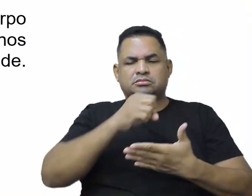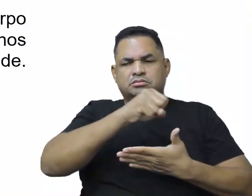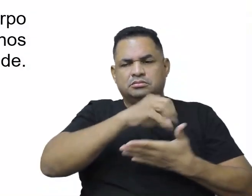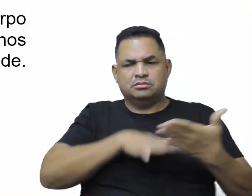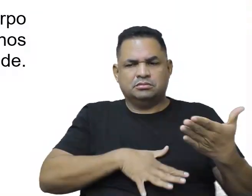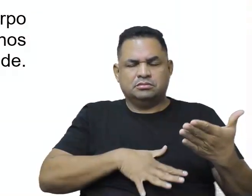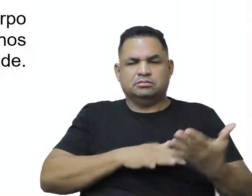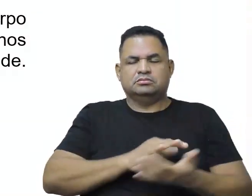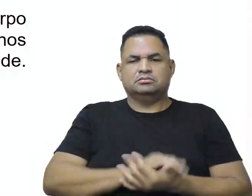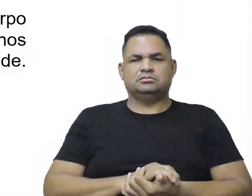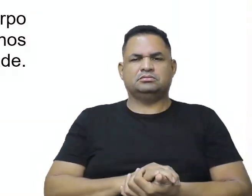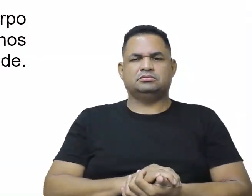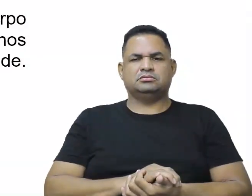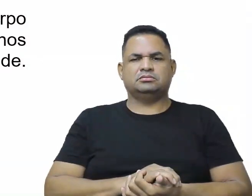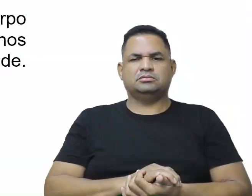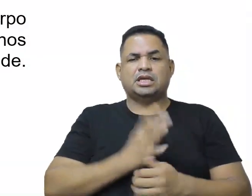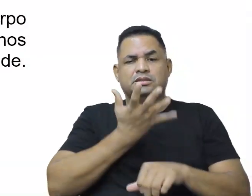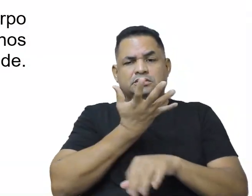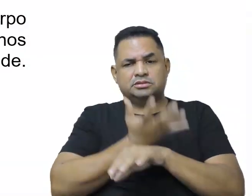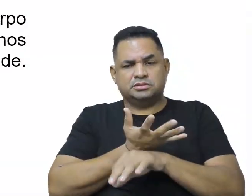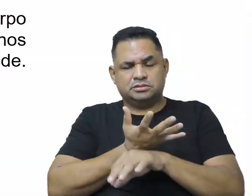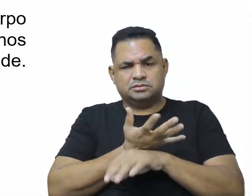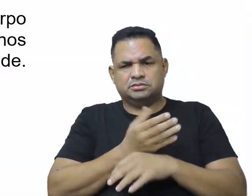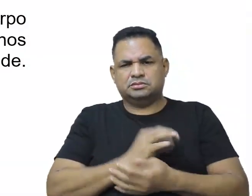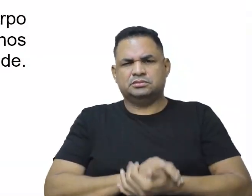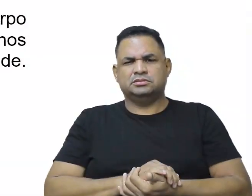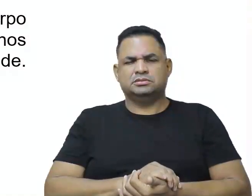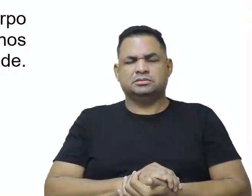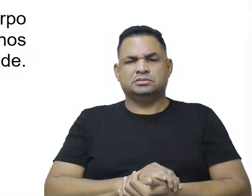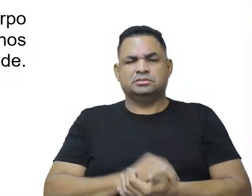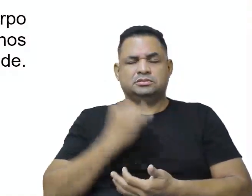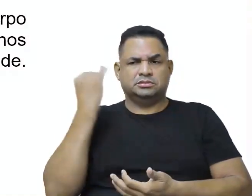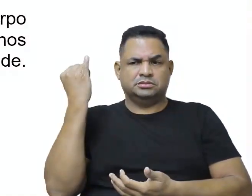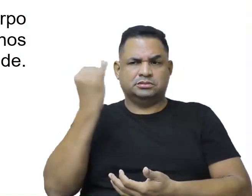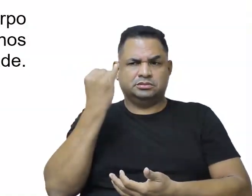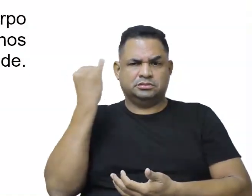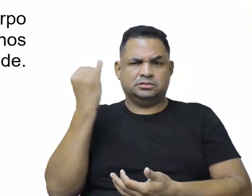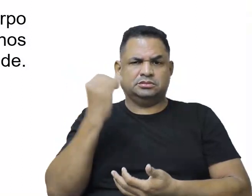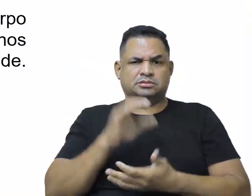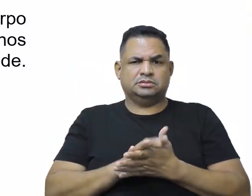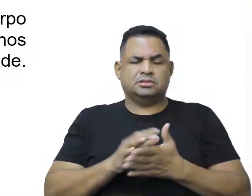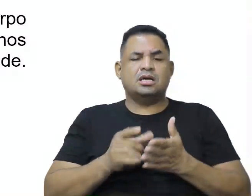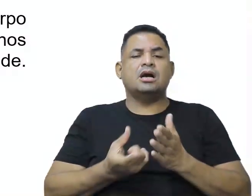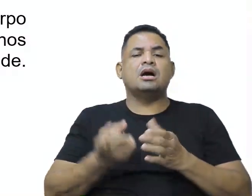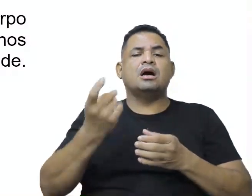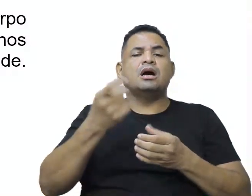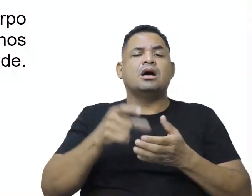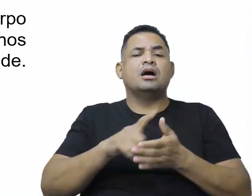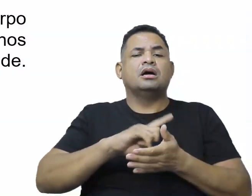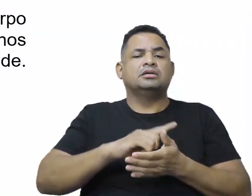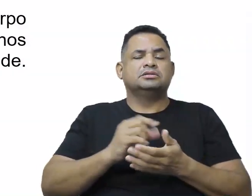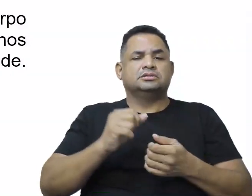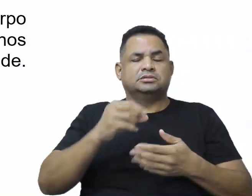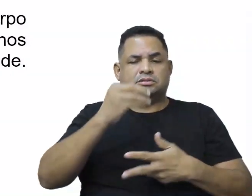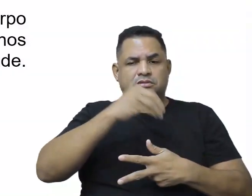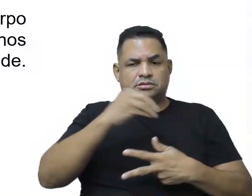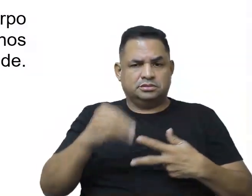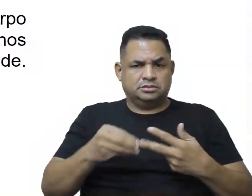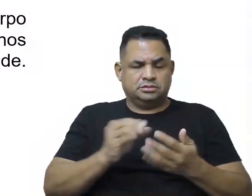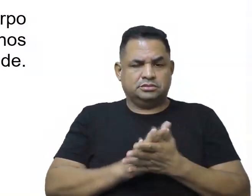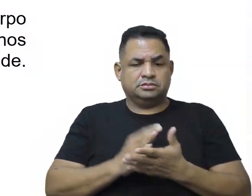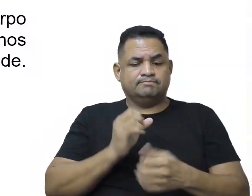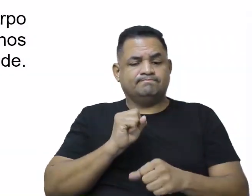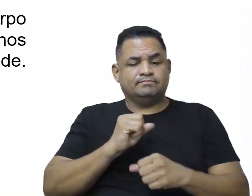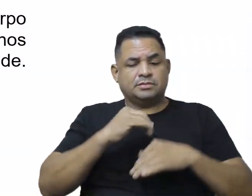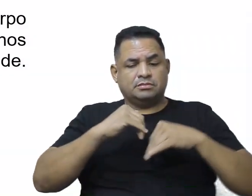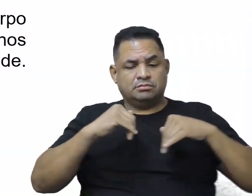de disciplinas que é importante antes do Enem vocês fazerem isso isso é para